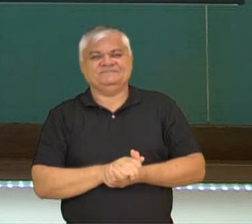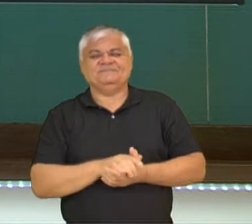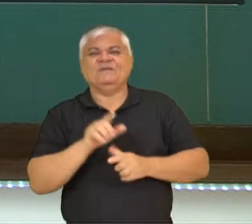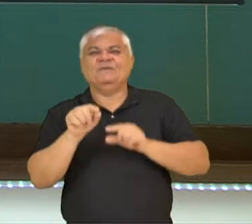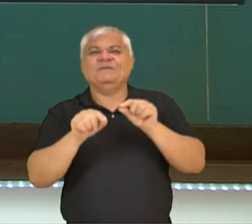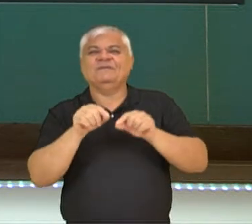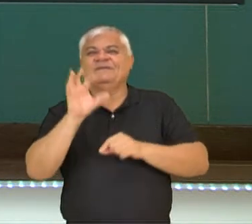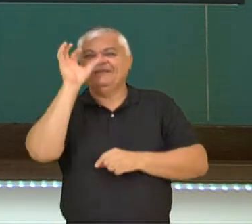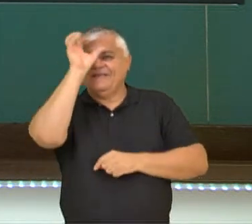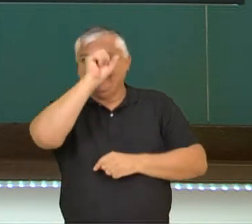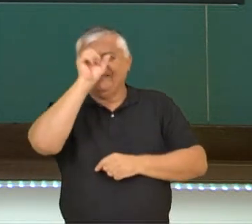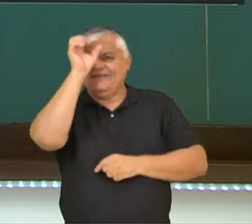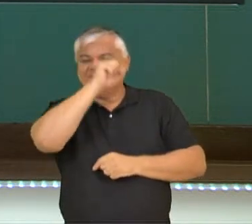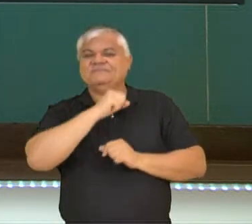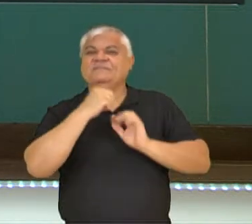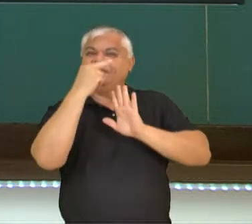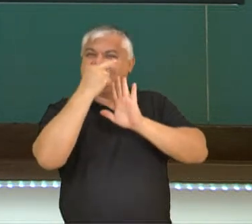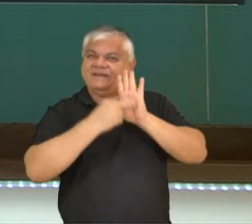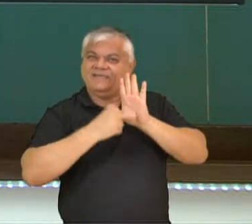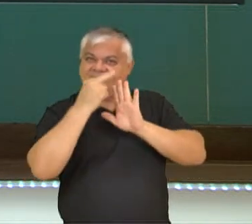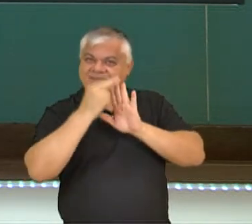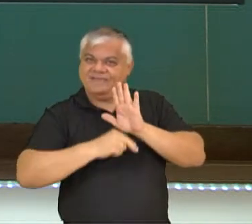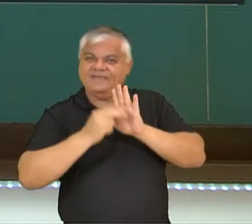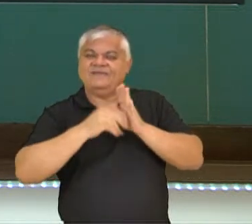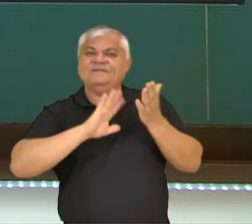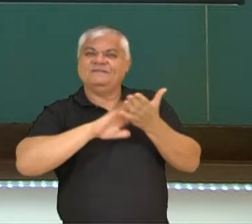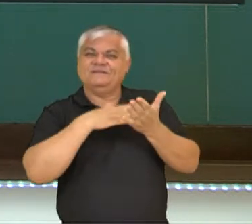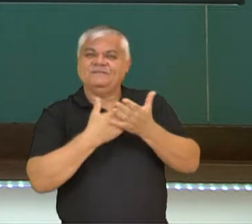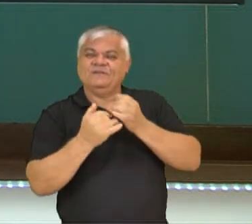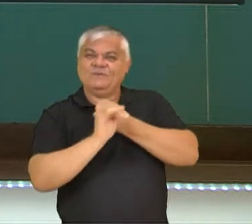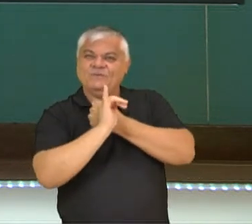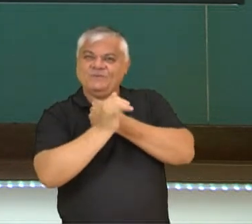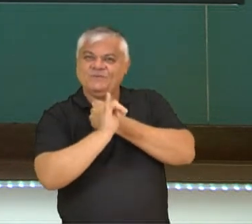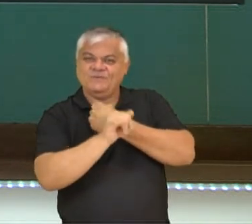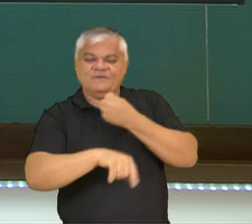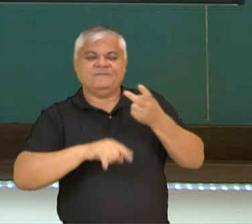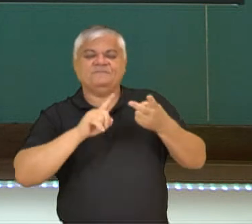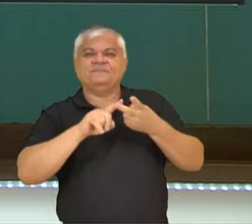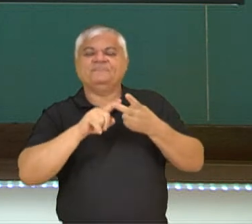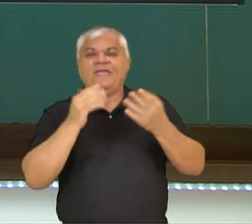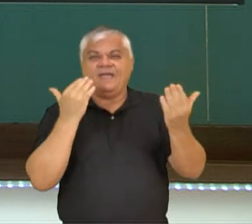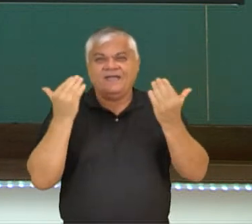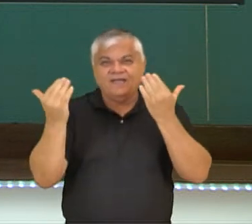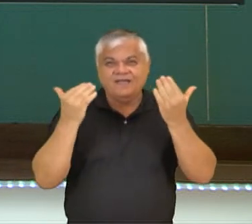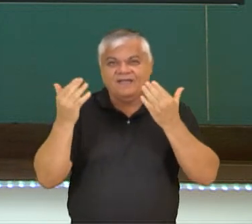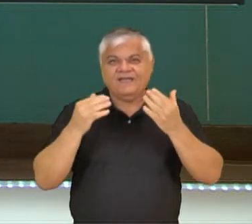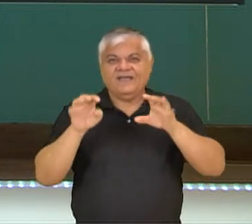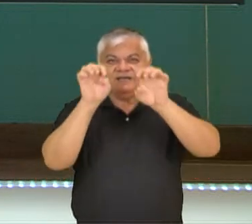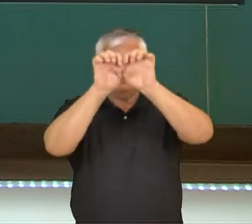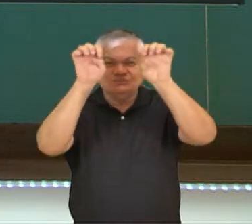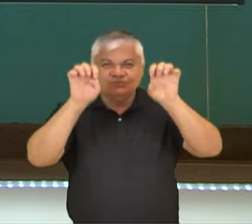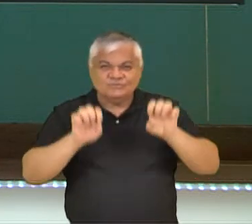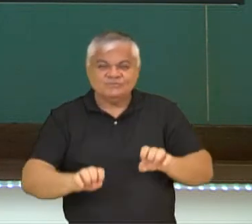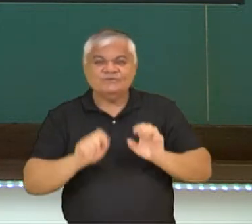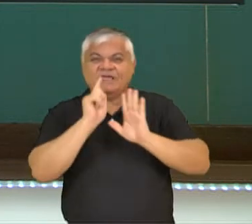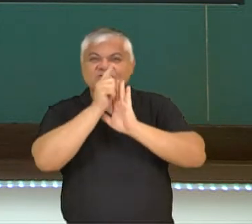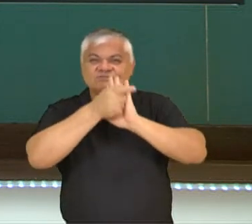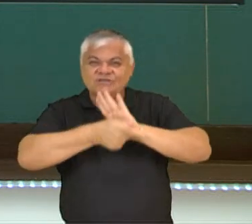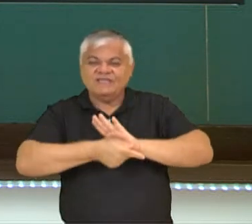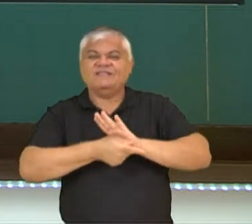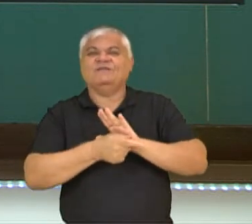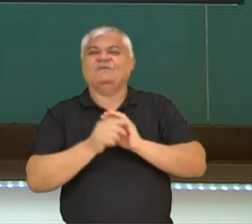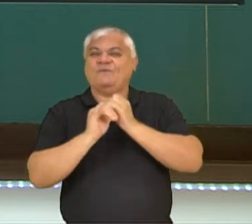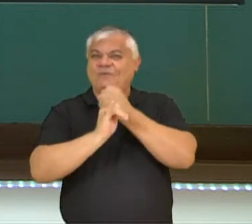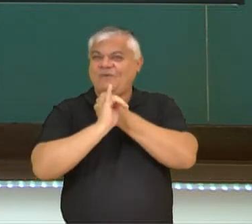que aprendemos? Lemos e interpretamos uma crônica, analisamos a estrutura que compõe o gênero